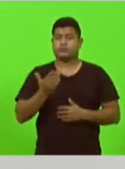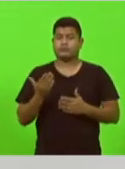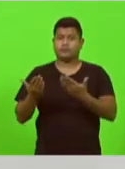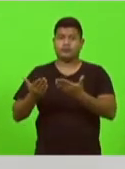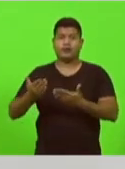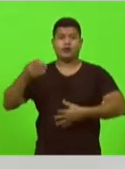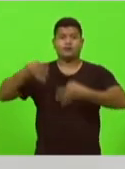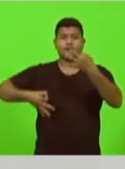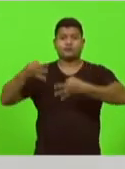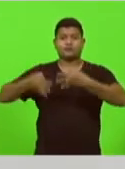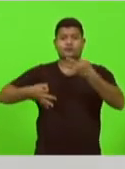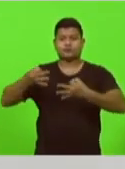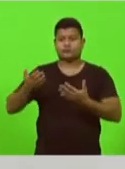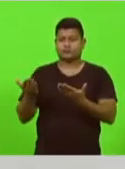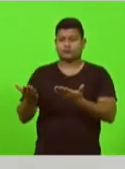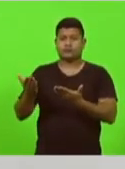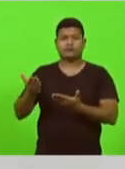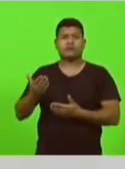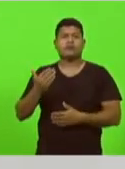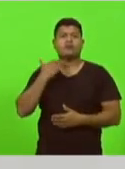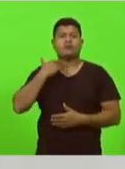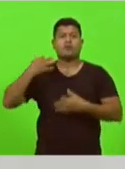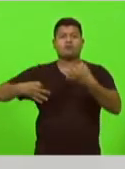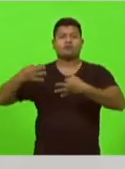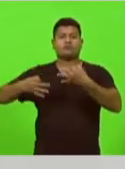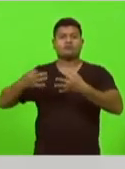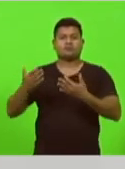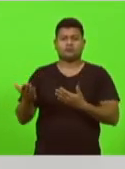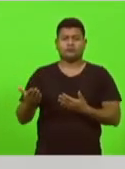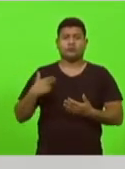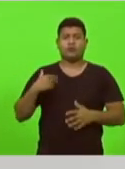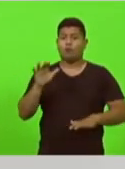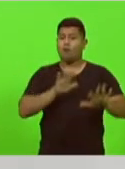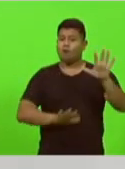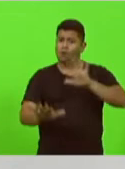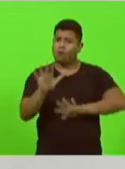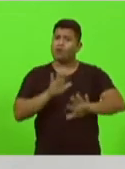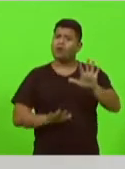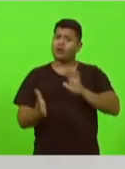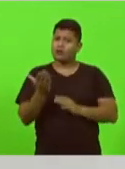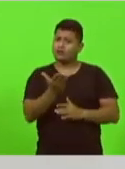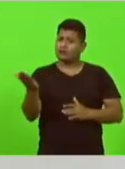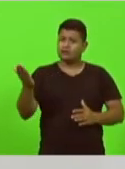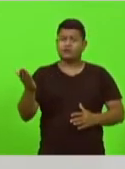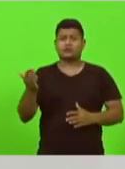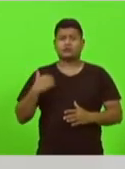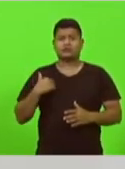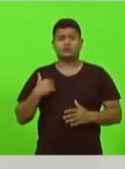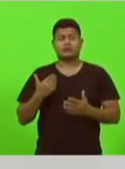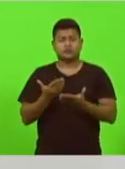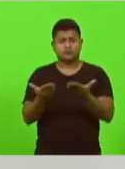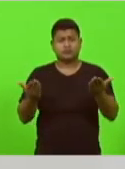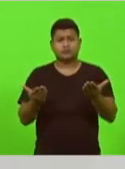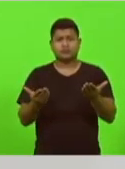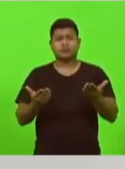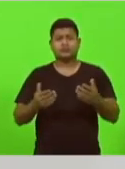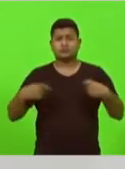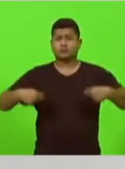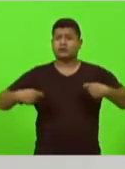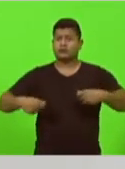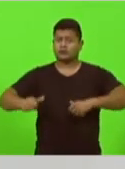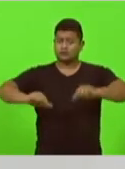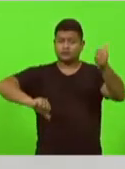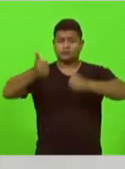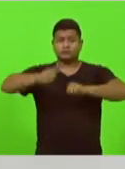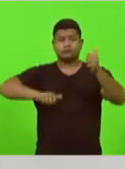execução. Cuidado. Não estão colocando a vida de catarinense em riscos. Cuidado, avalie melhor